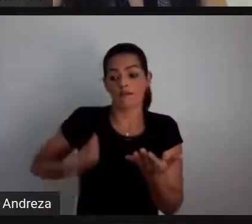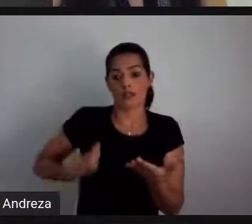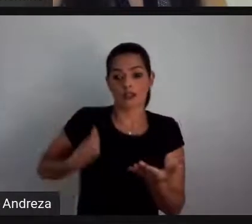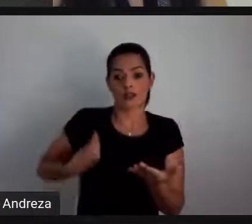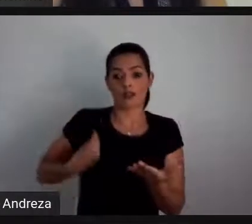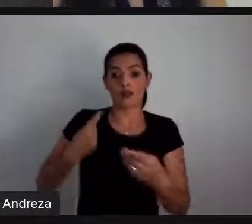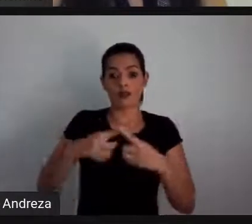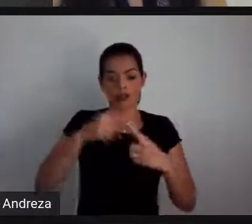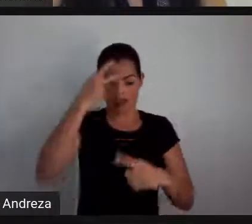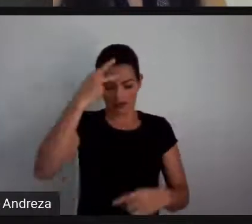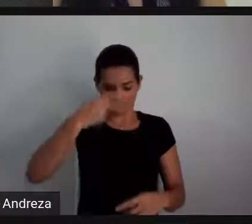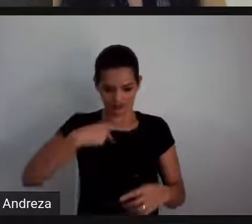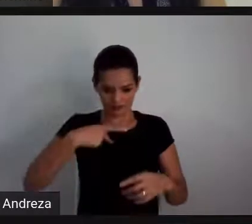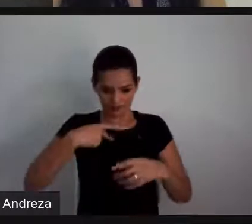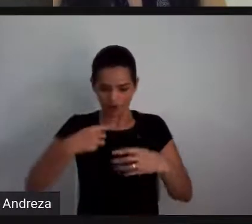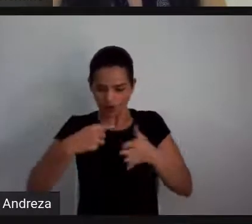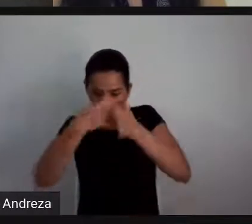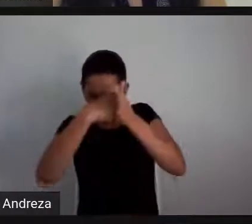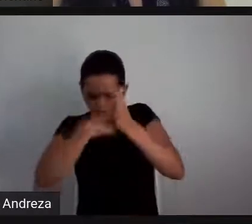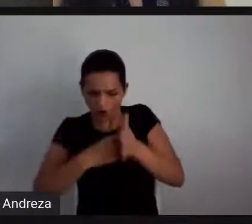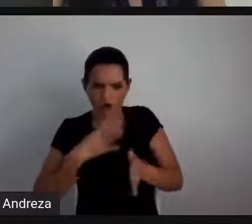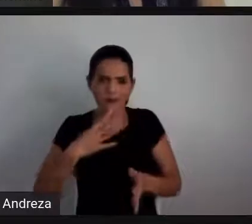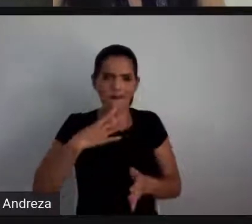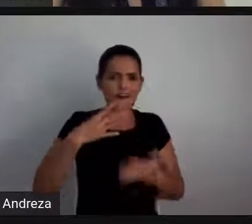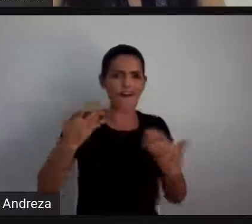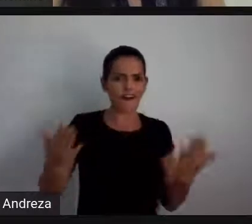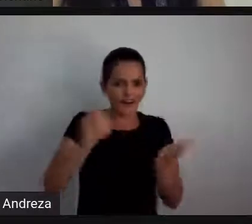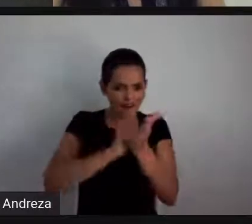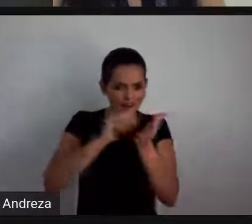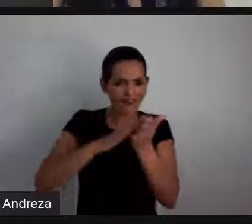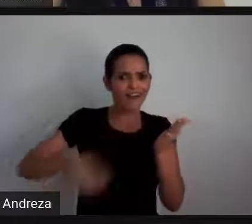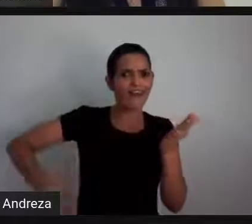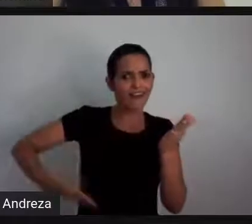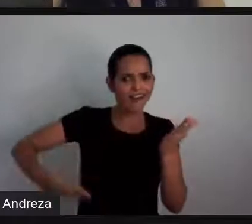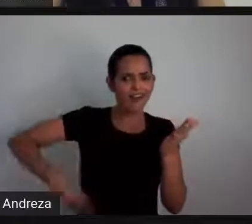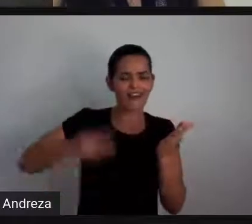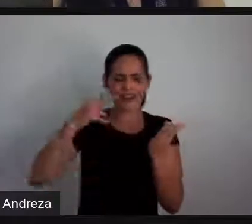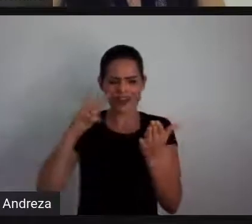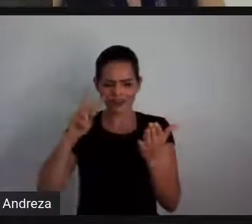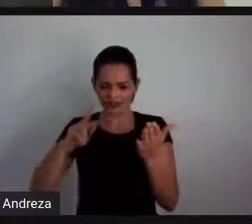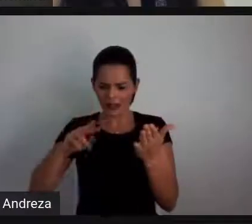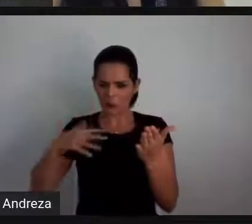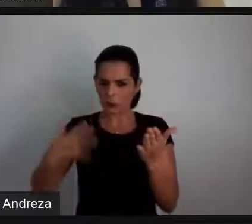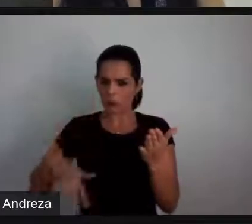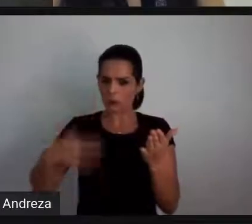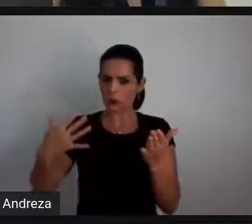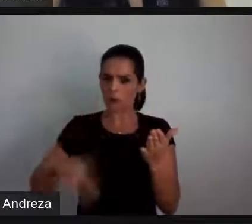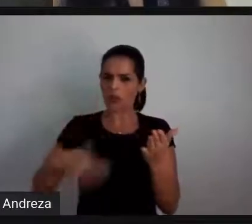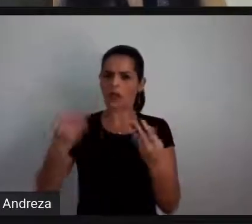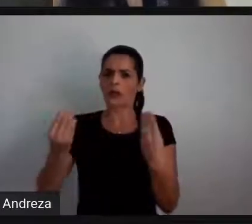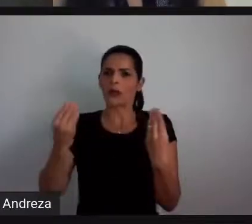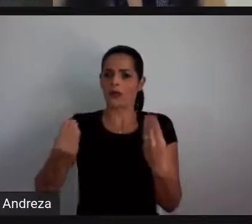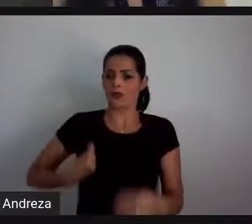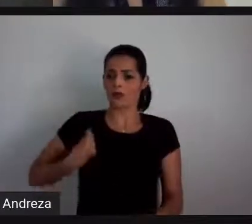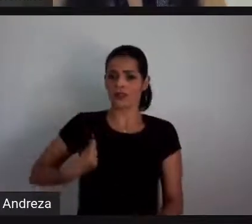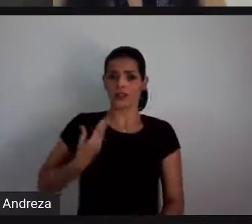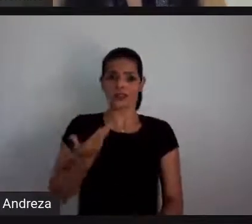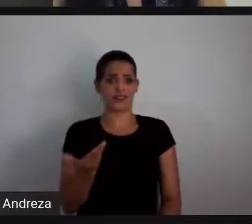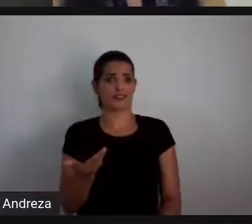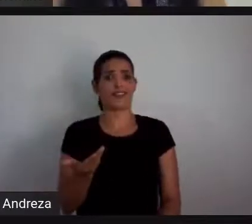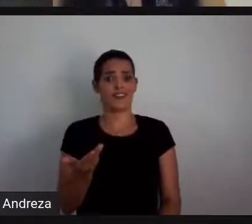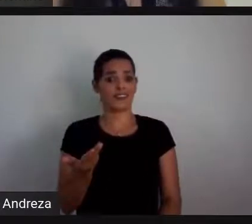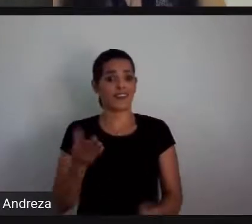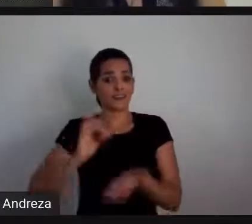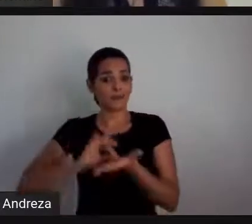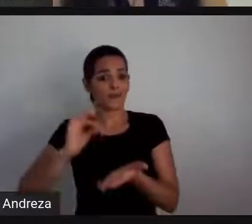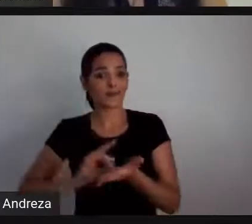exercício de autoconhecimento anotar os gastos, né? Porque é ali que a gente vai ver de fato o que a gente está fazendo, inclusive, com a nossa vida, né? Porque é